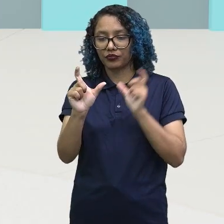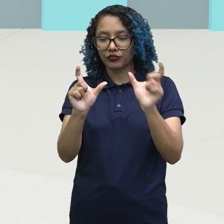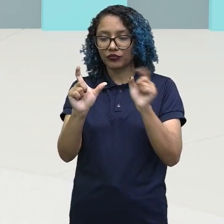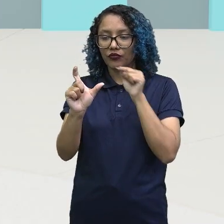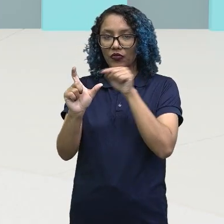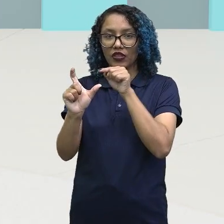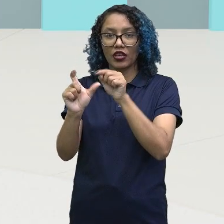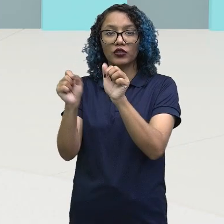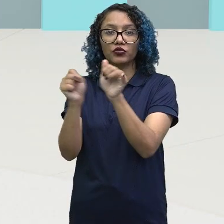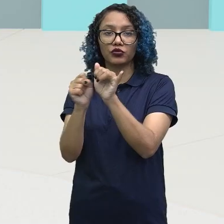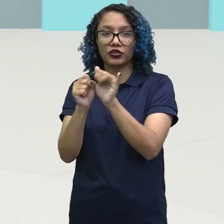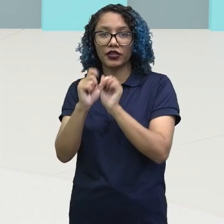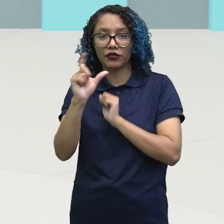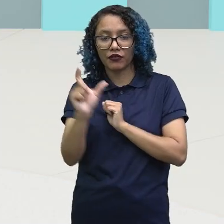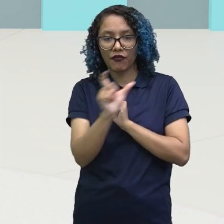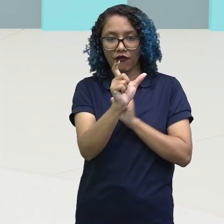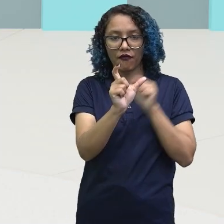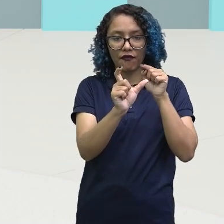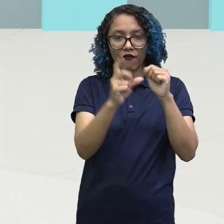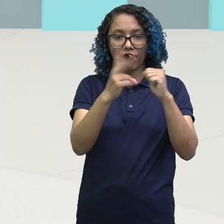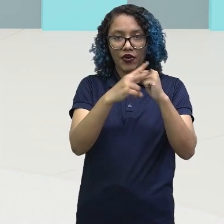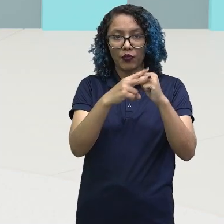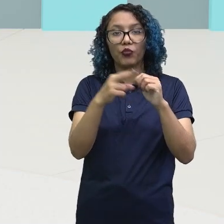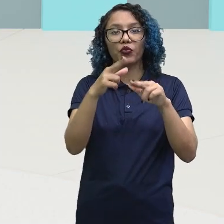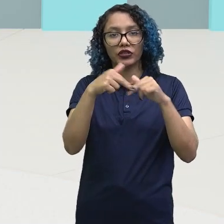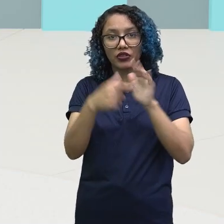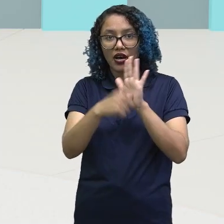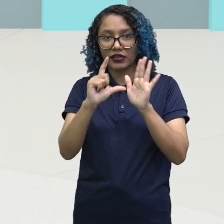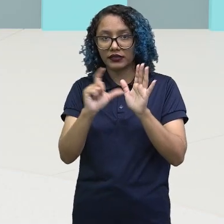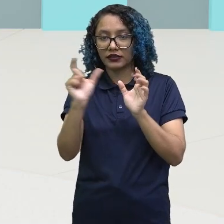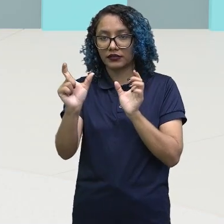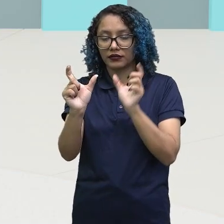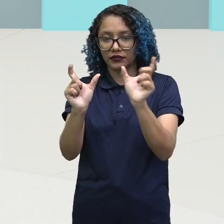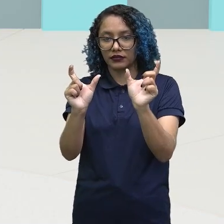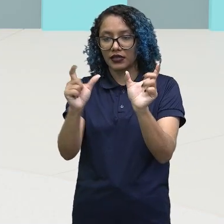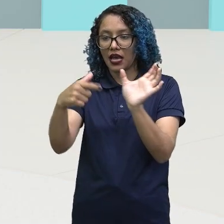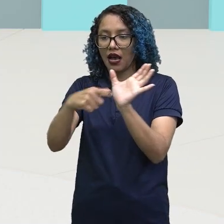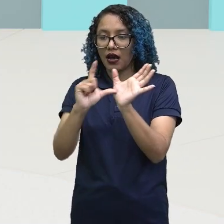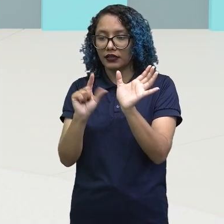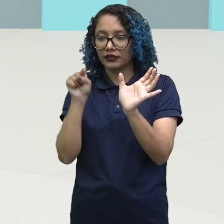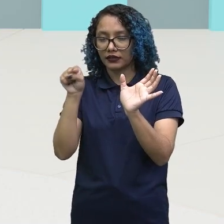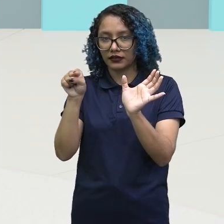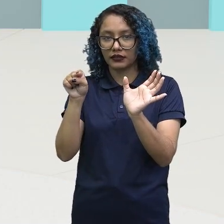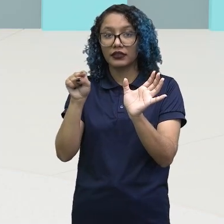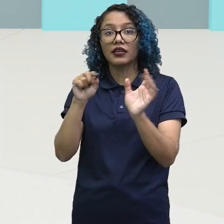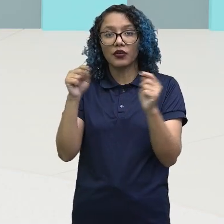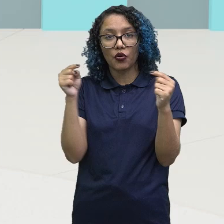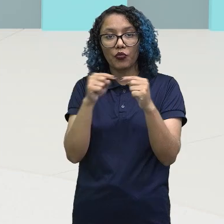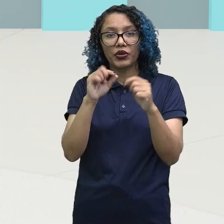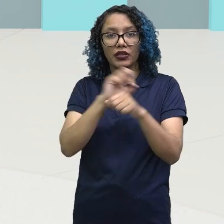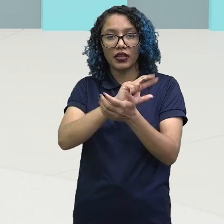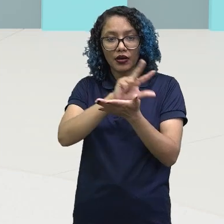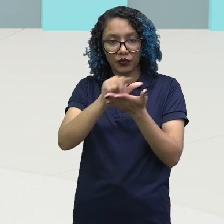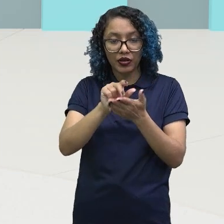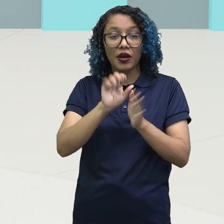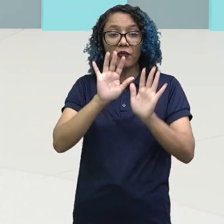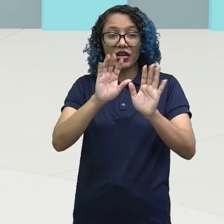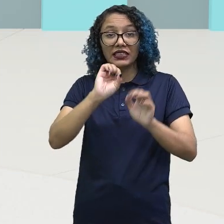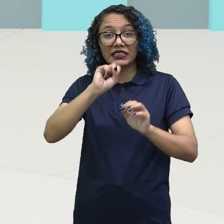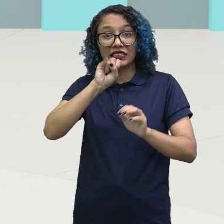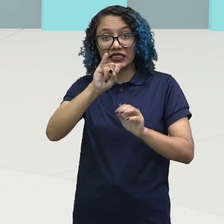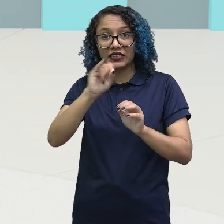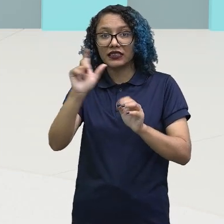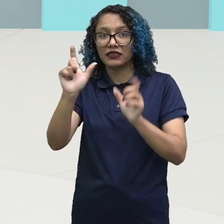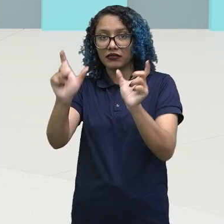do verbo. Por isso que a gente fala anteposto. Ele vai para o plural, o verbo vai para o plural. Quando ele está posposto, né? O